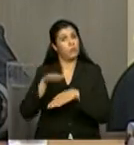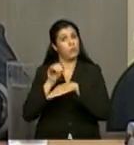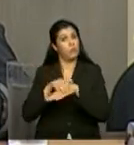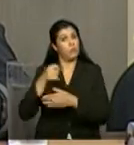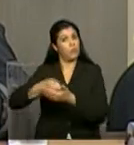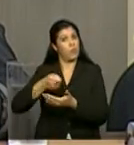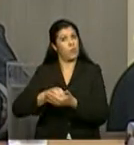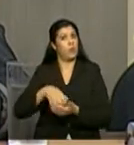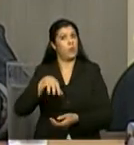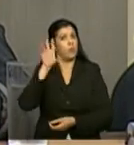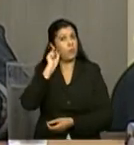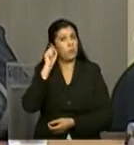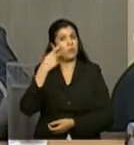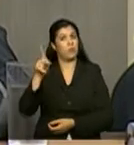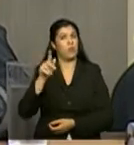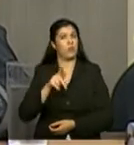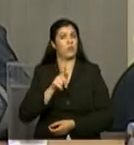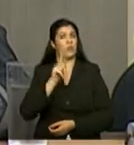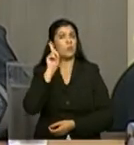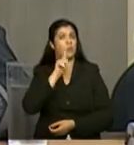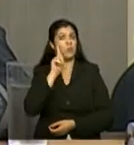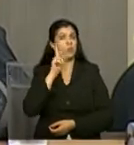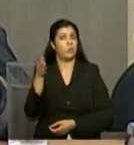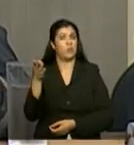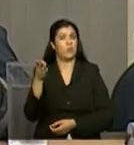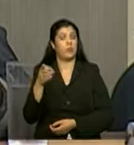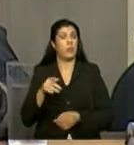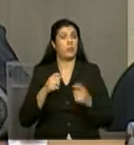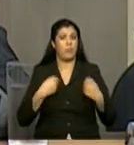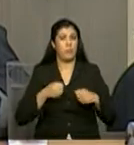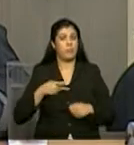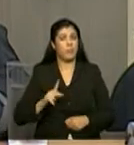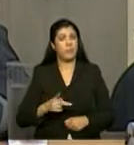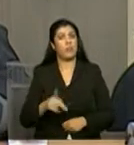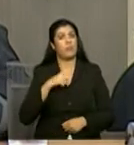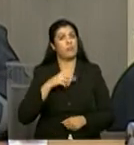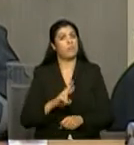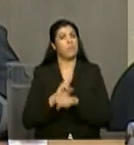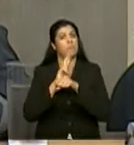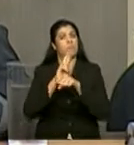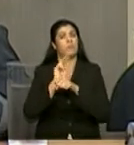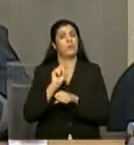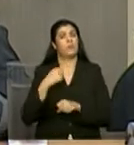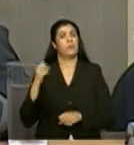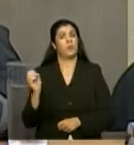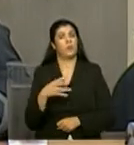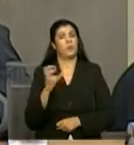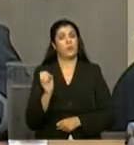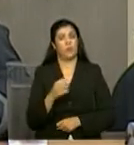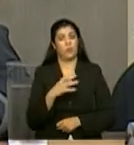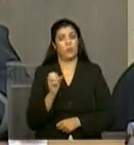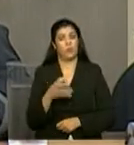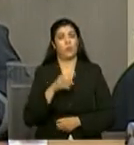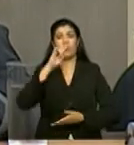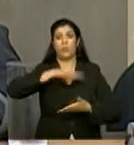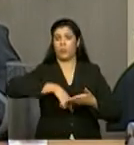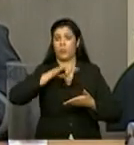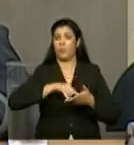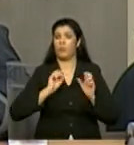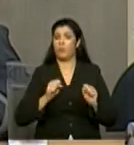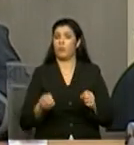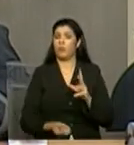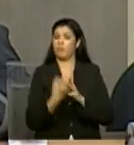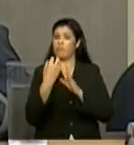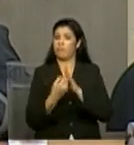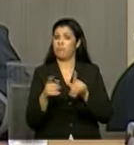num laudo inconclusivo nós vamos continuar nós temos esperança de que o novos novos documentos possam